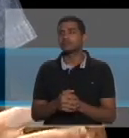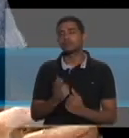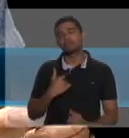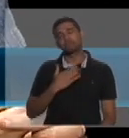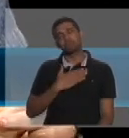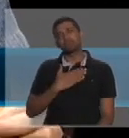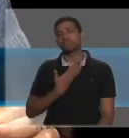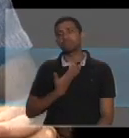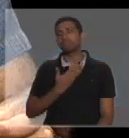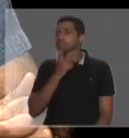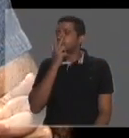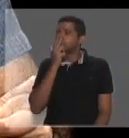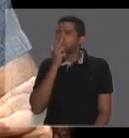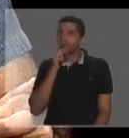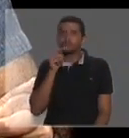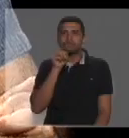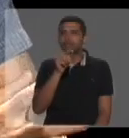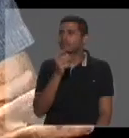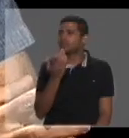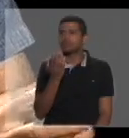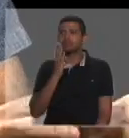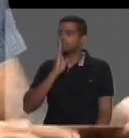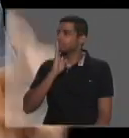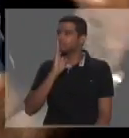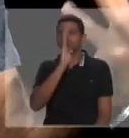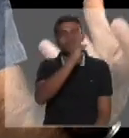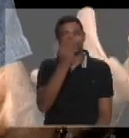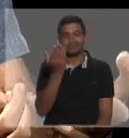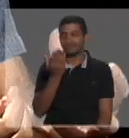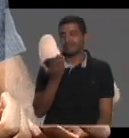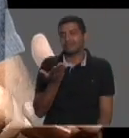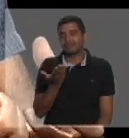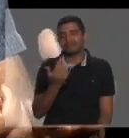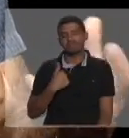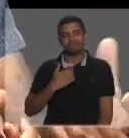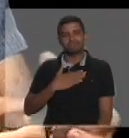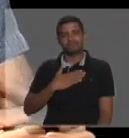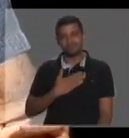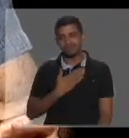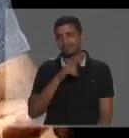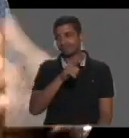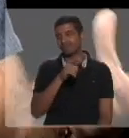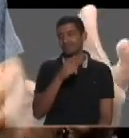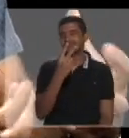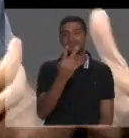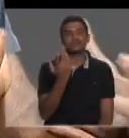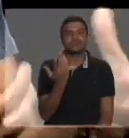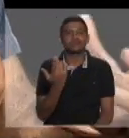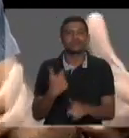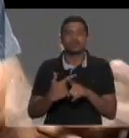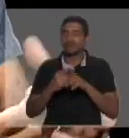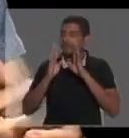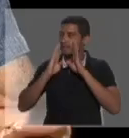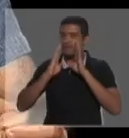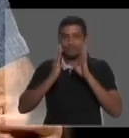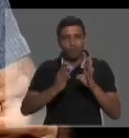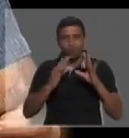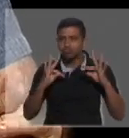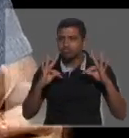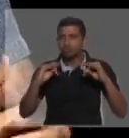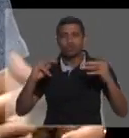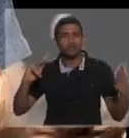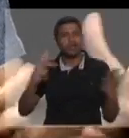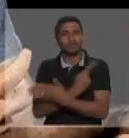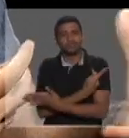mim é um personagem talvez mais... o ponto fora da curva, mas que na verdade resume e concentra toda